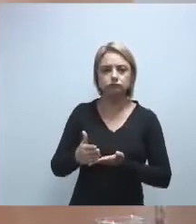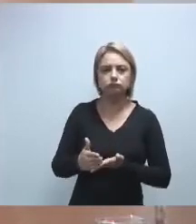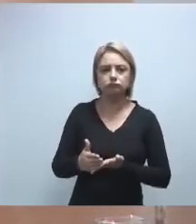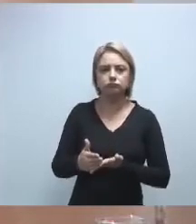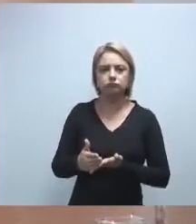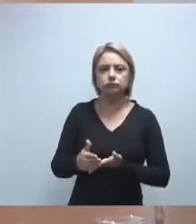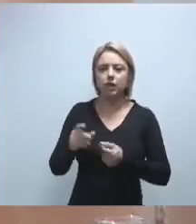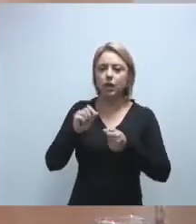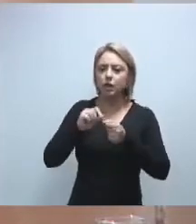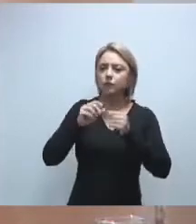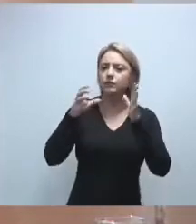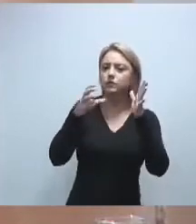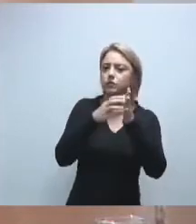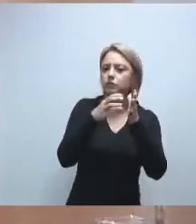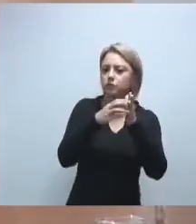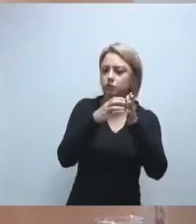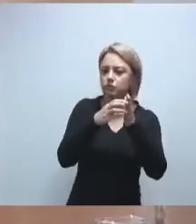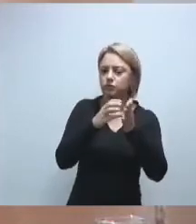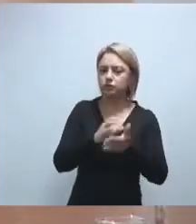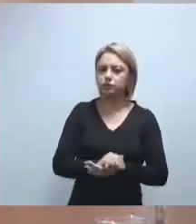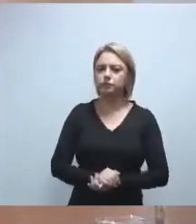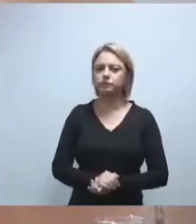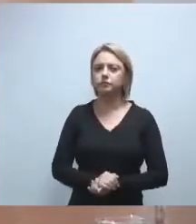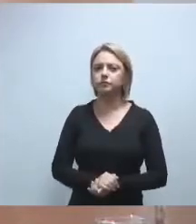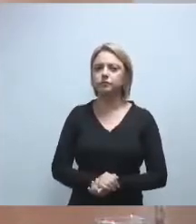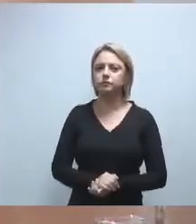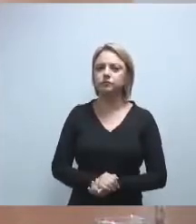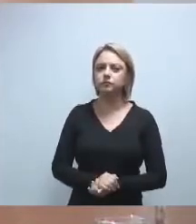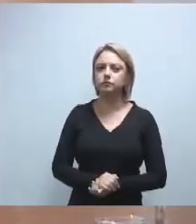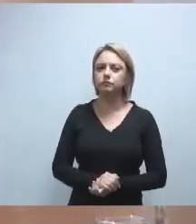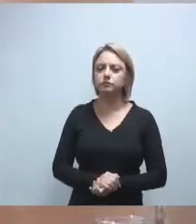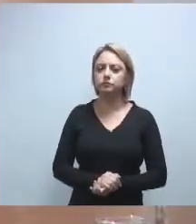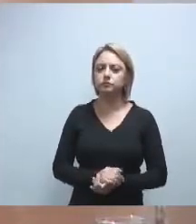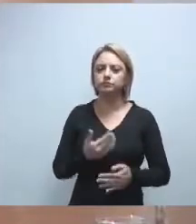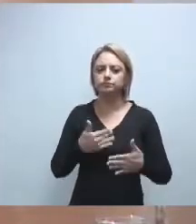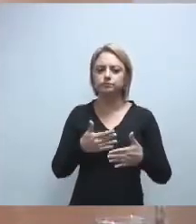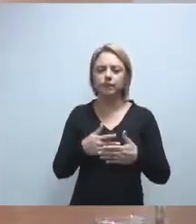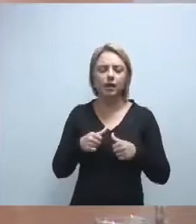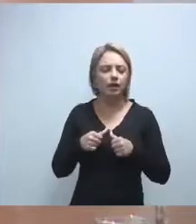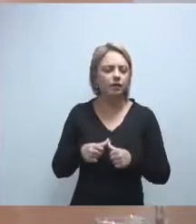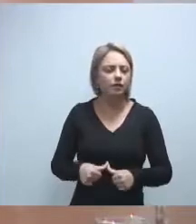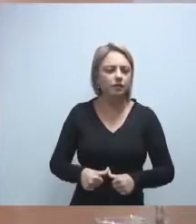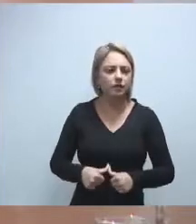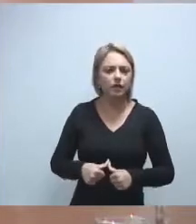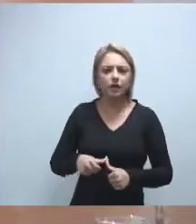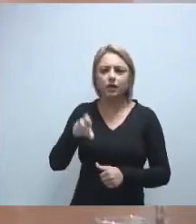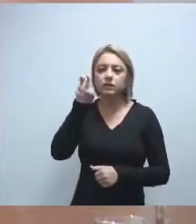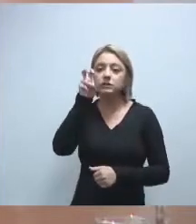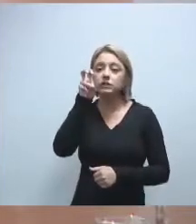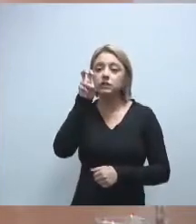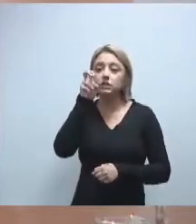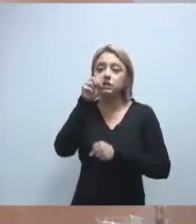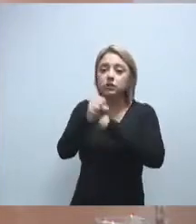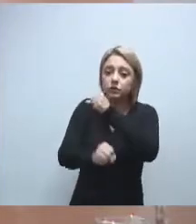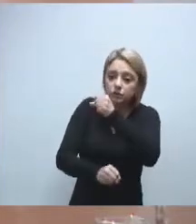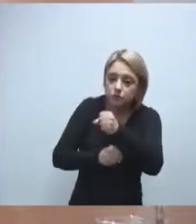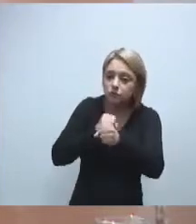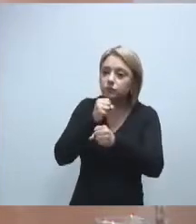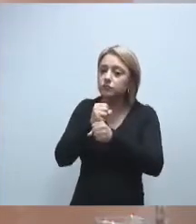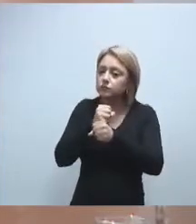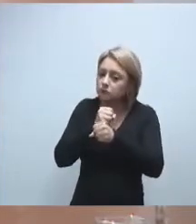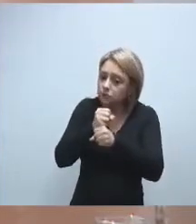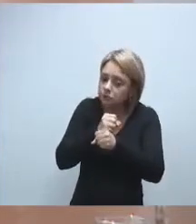fazer concurso e por lá fiquei durante cinco anos como promotor de